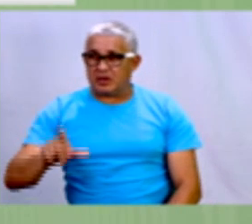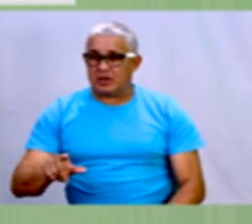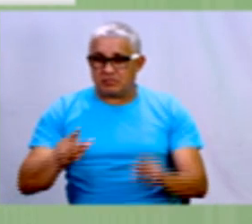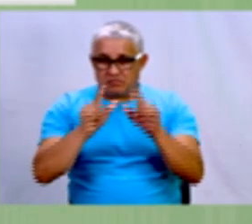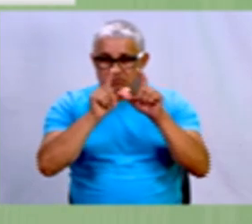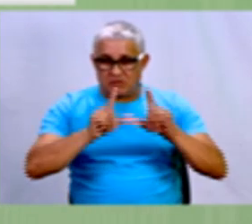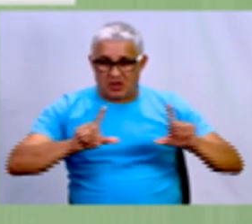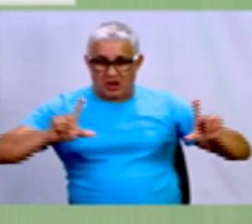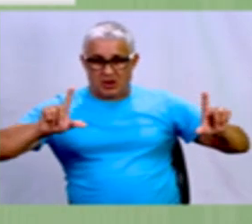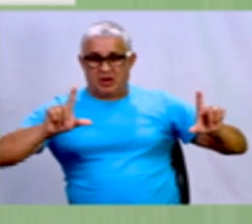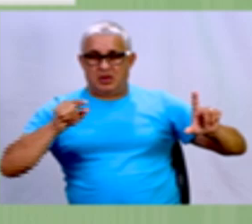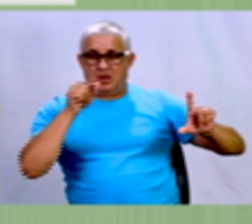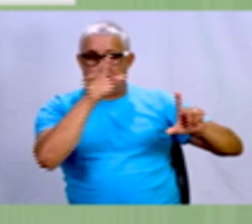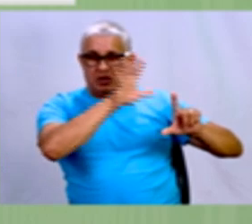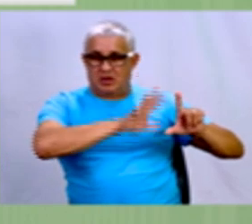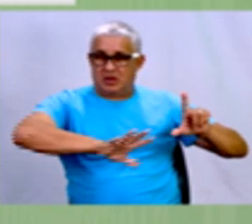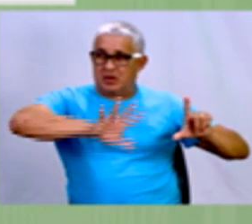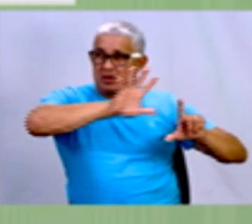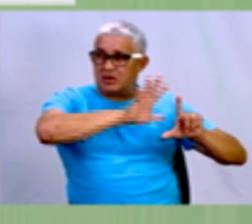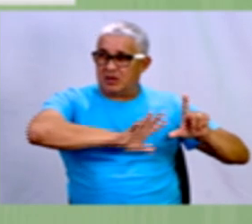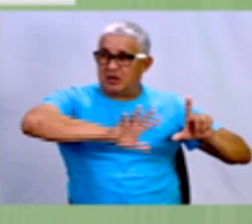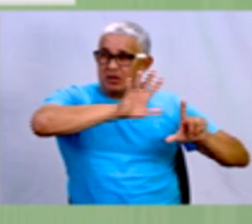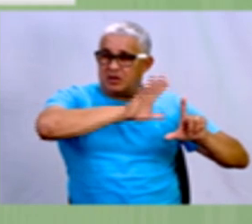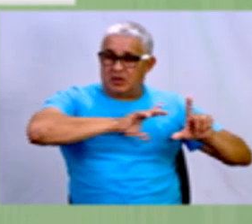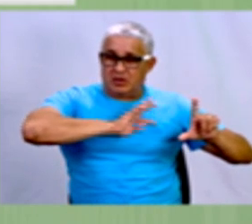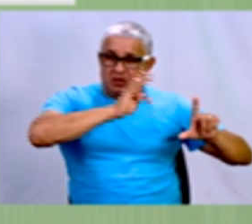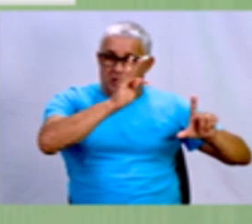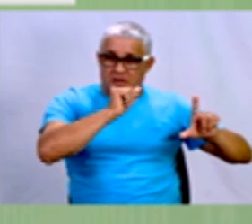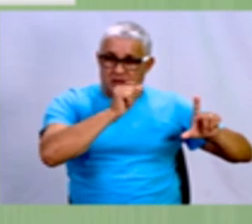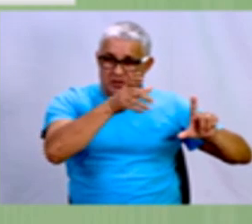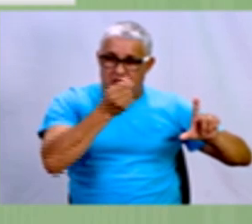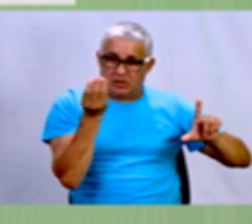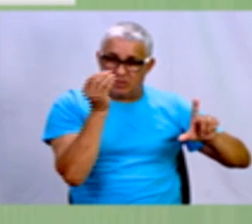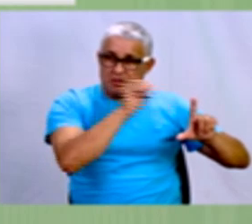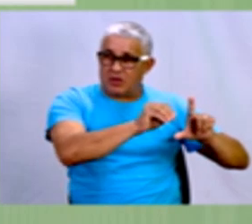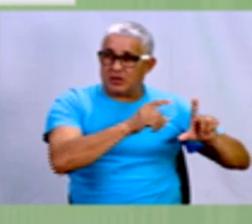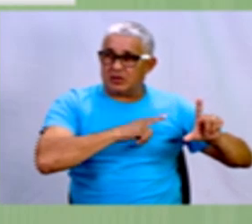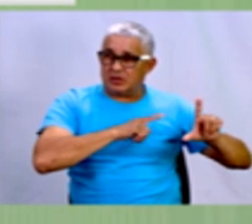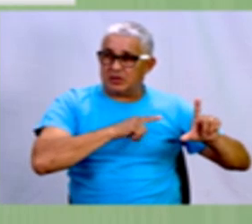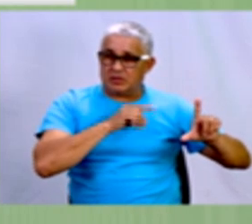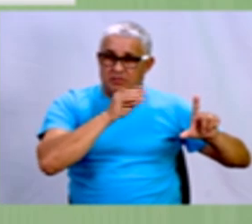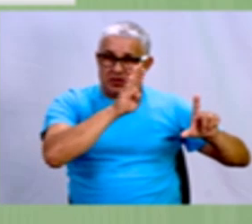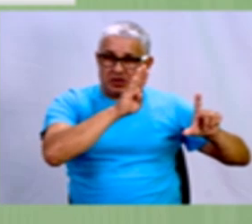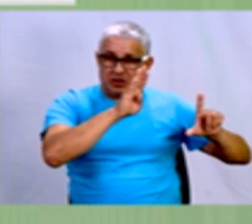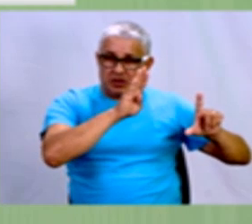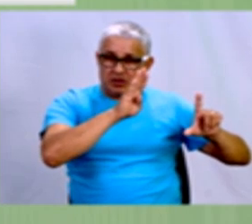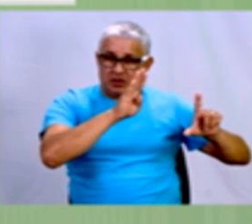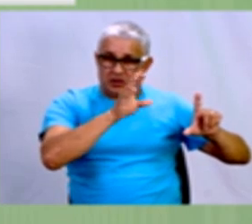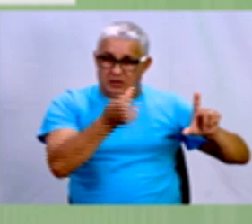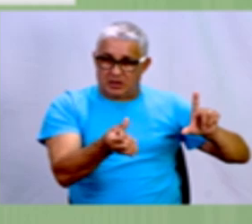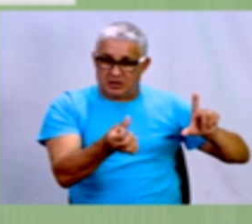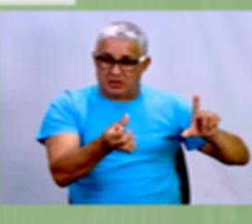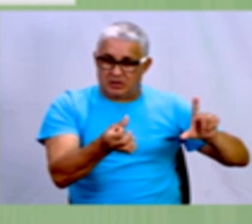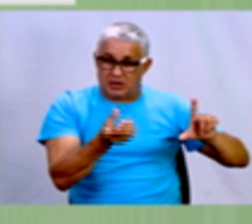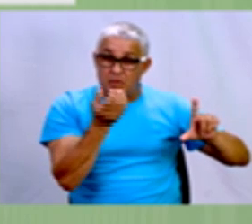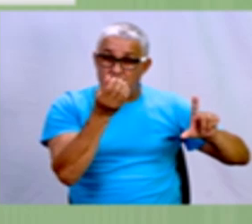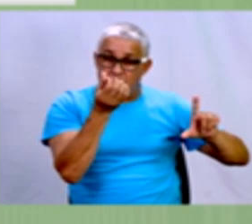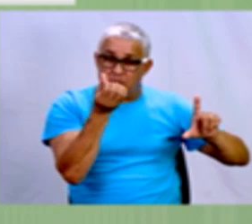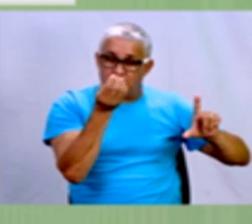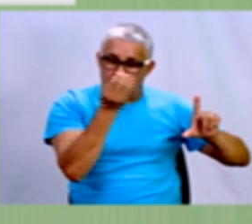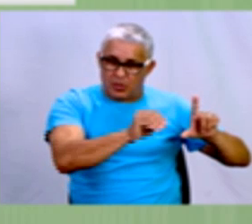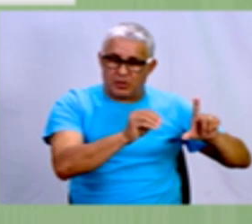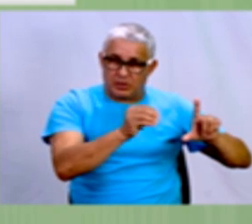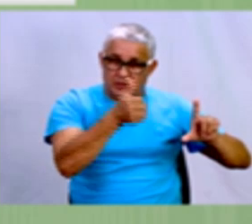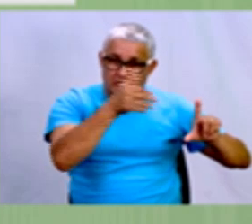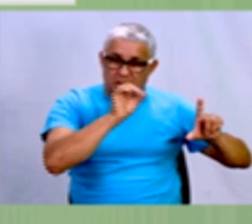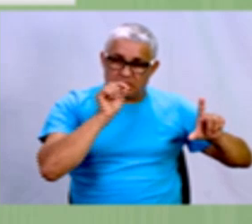tá? Na onde que tá a taxa, a gente vai colocar, vocês estão vendo que aqui tá B6, a gente vai colocar 10%, vai estar onde que